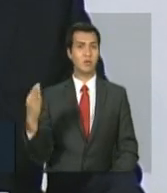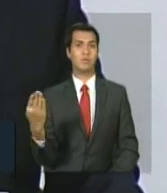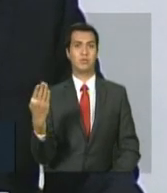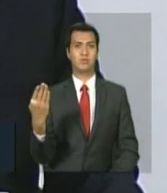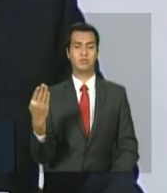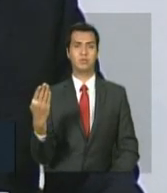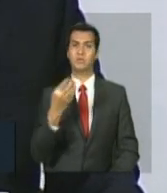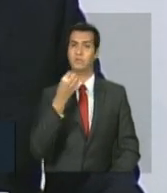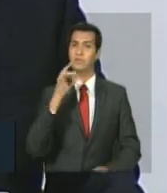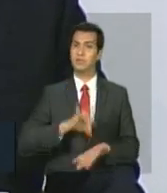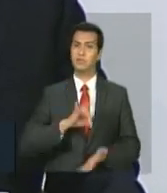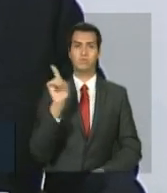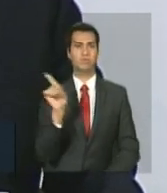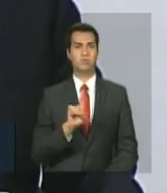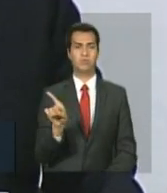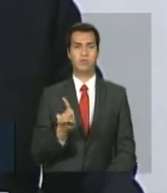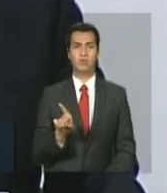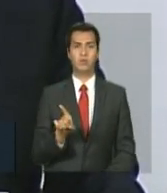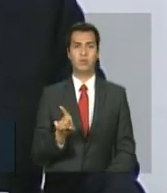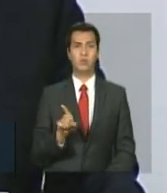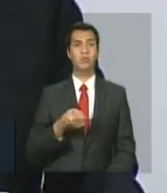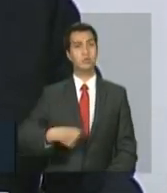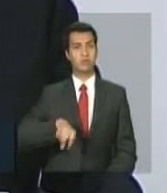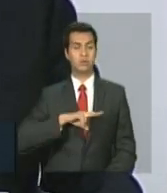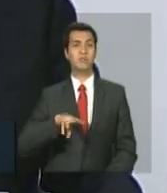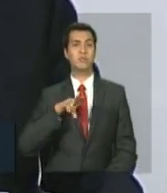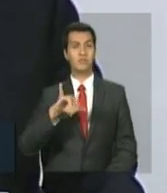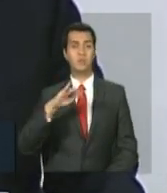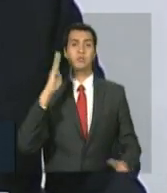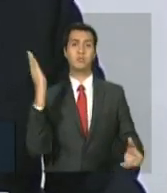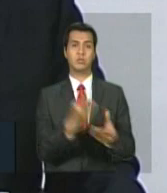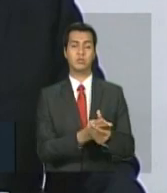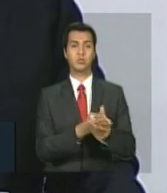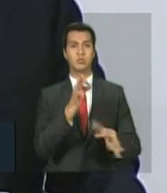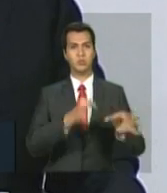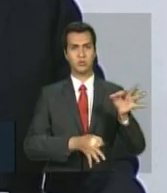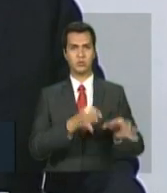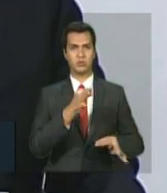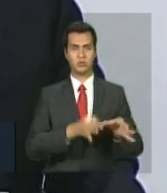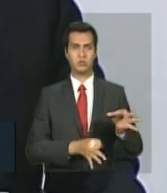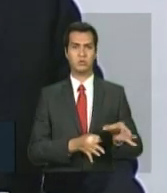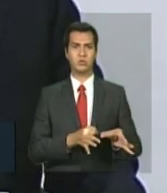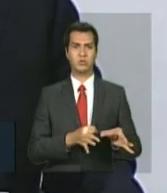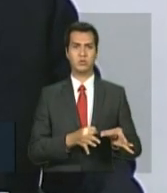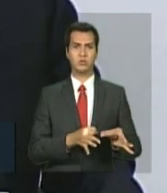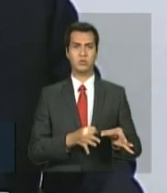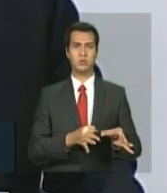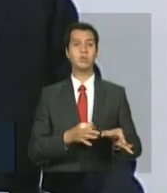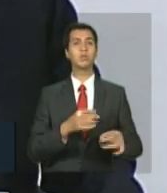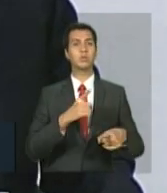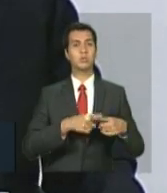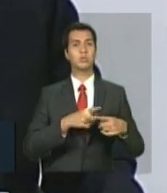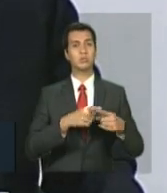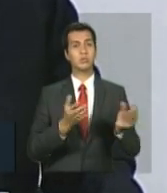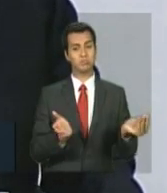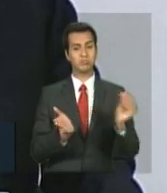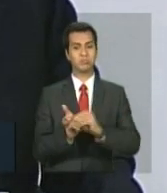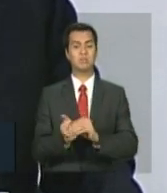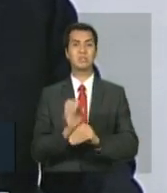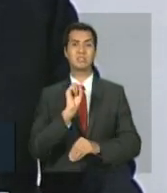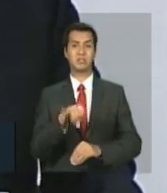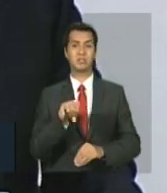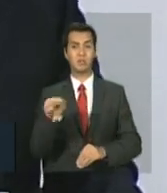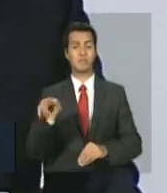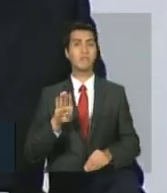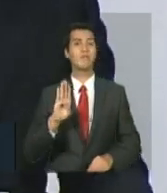as acusações e que tomaríamos medidas judiciais para repor a verdade caso aquelas